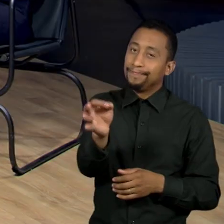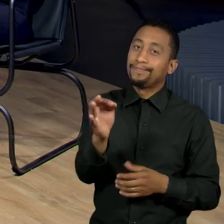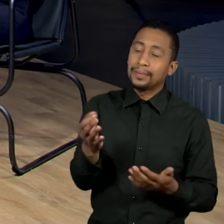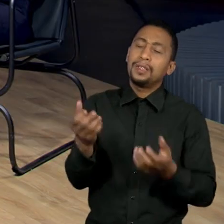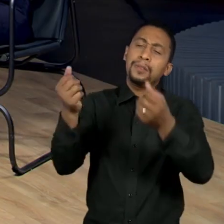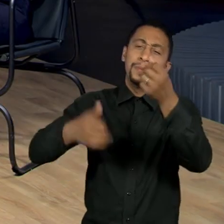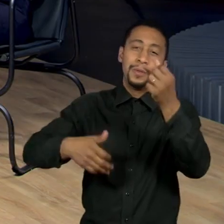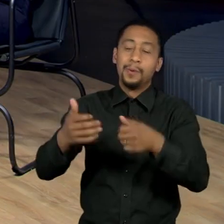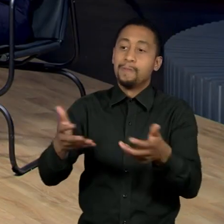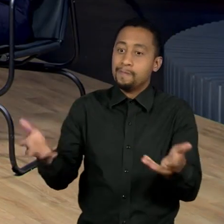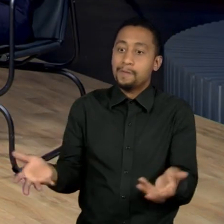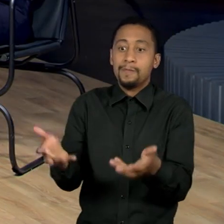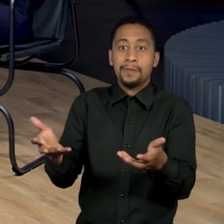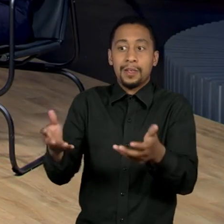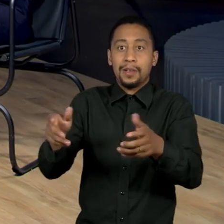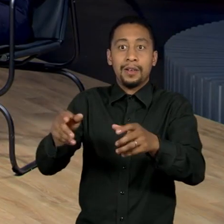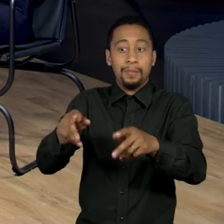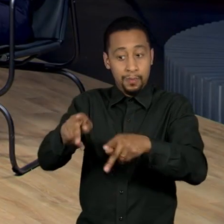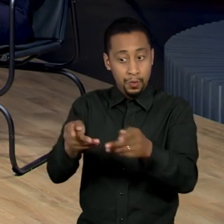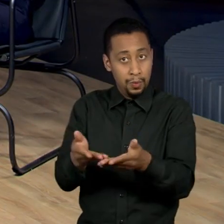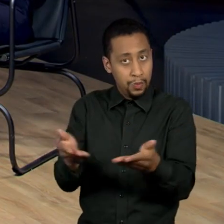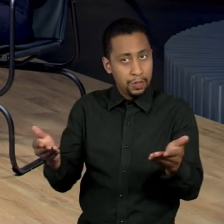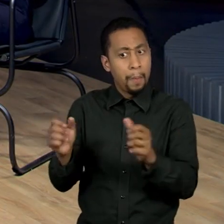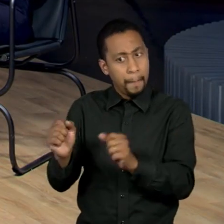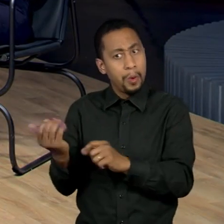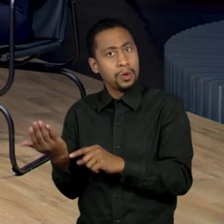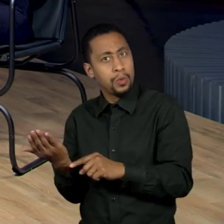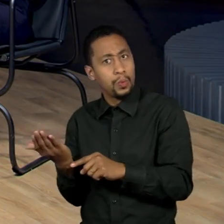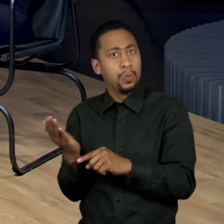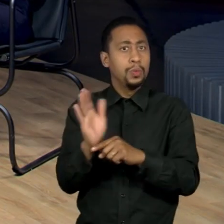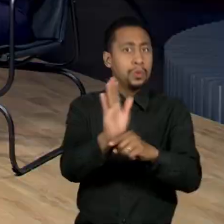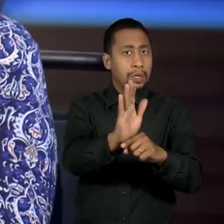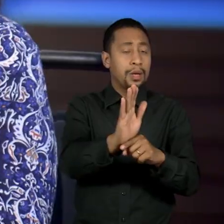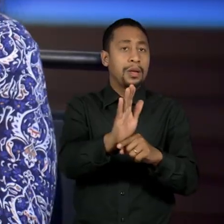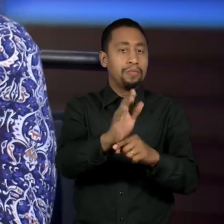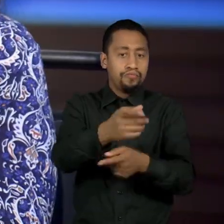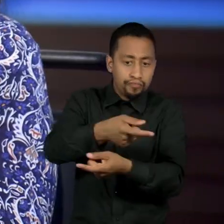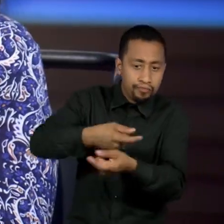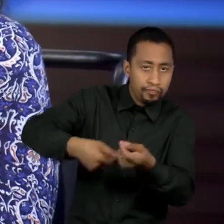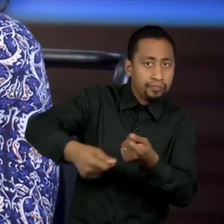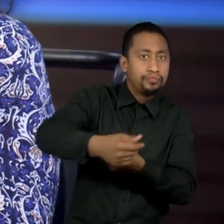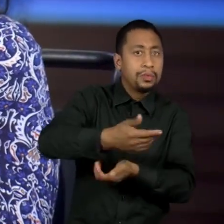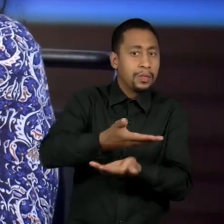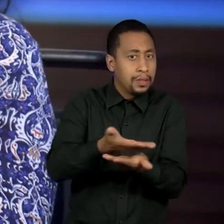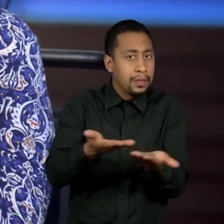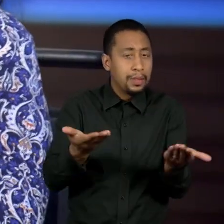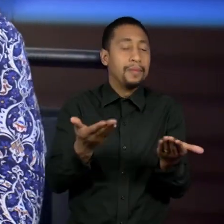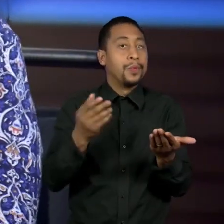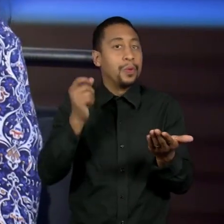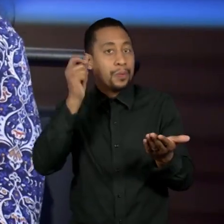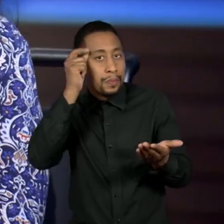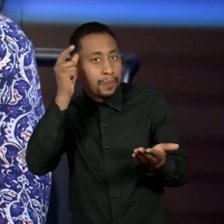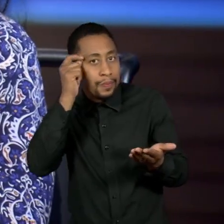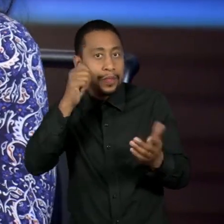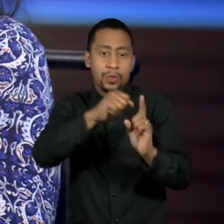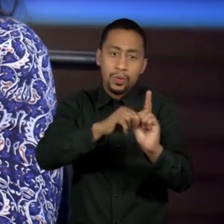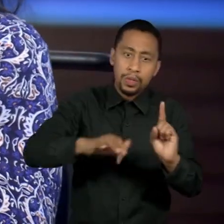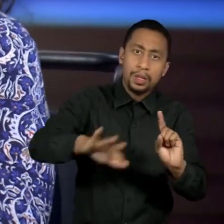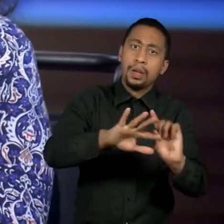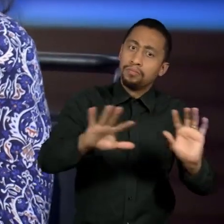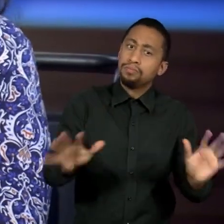né? Até mesmo o termo crise migratória, porque muitas vezes a gente tem associação, né, como se os migrantes fossem